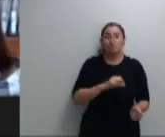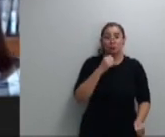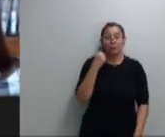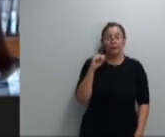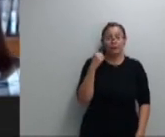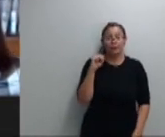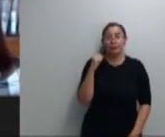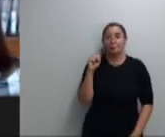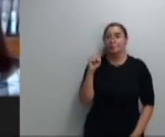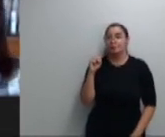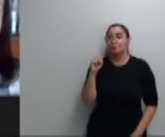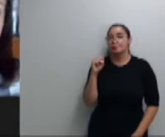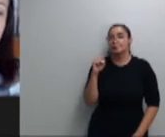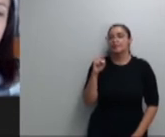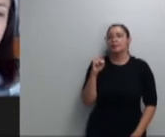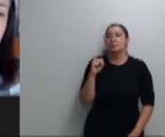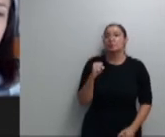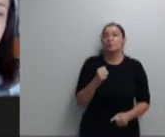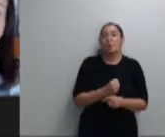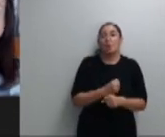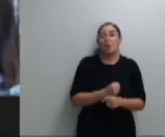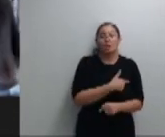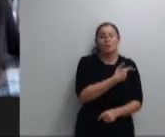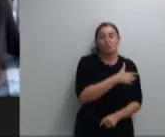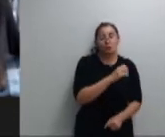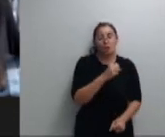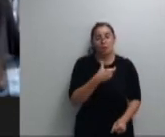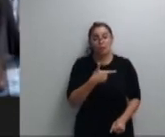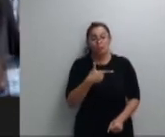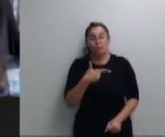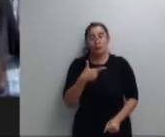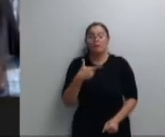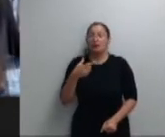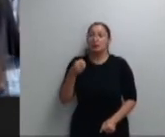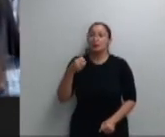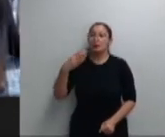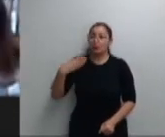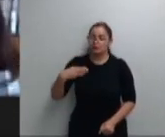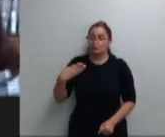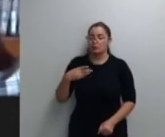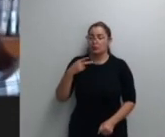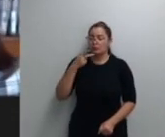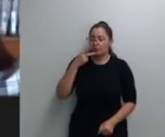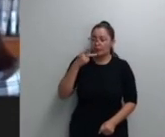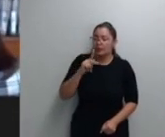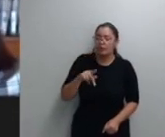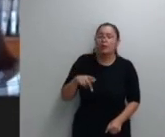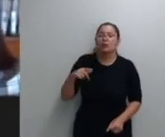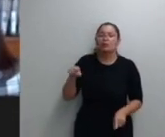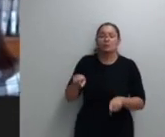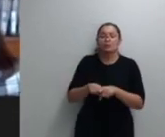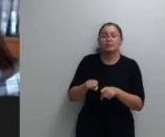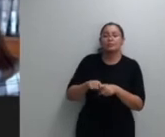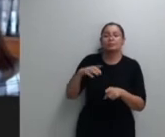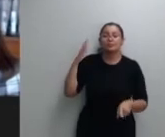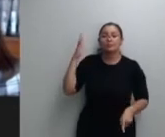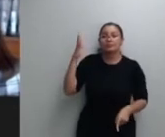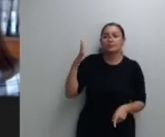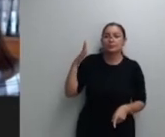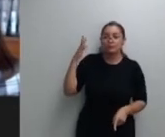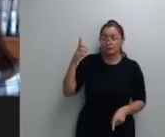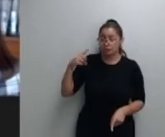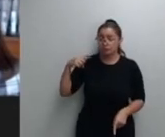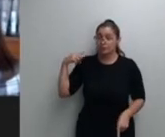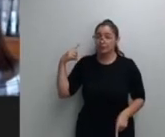resolução 8.7 de 2014 que foi mencionada também nas sustentações orais que é aquela resolução que exatamente para acabar com